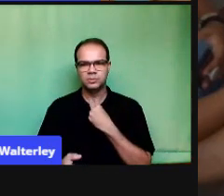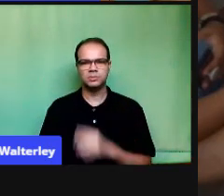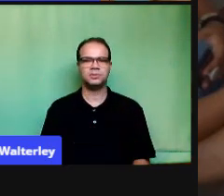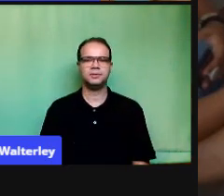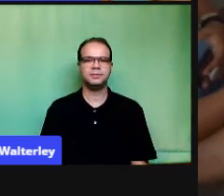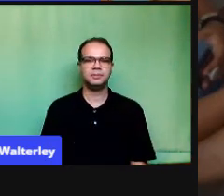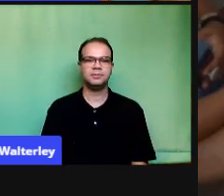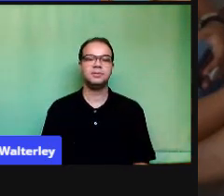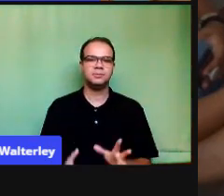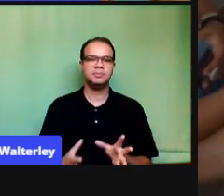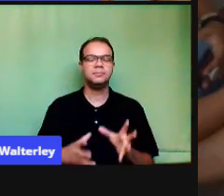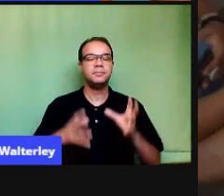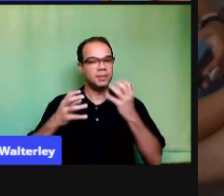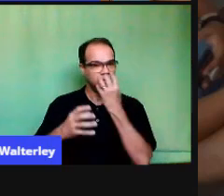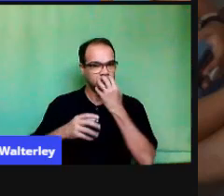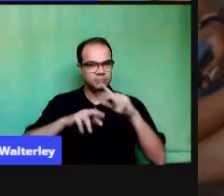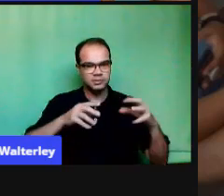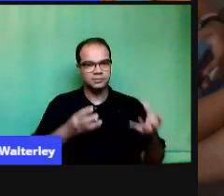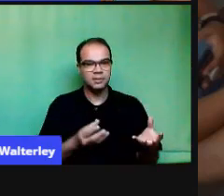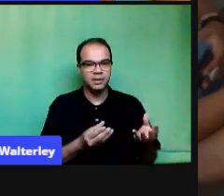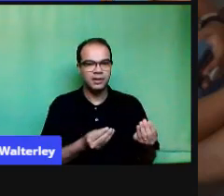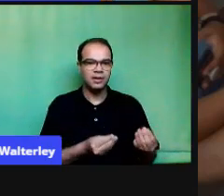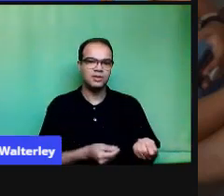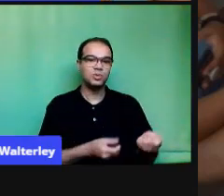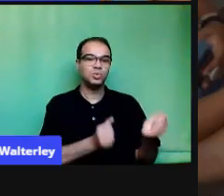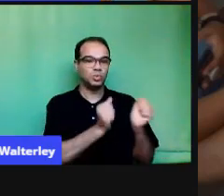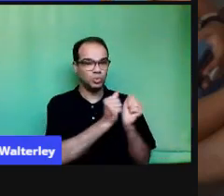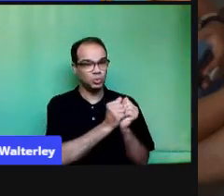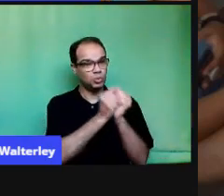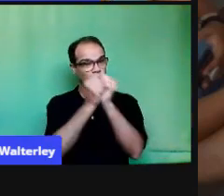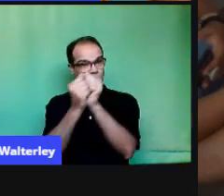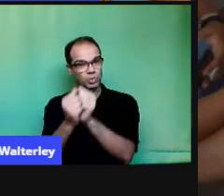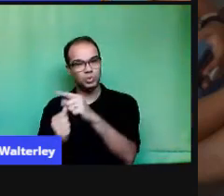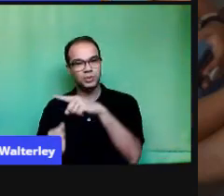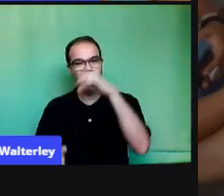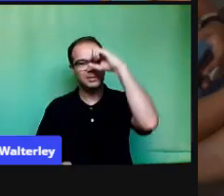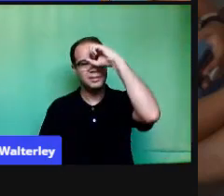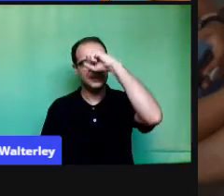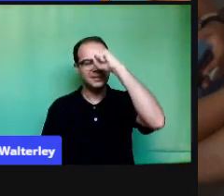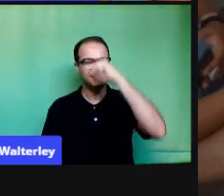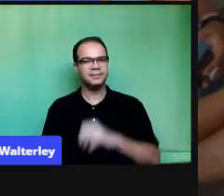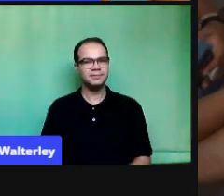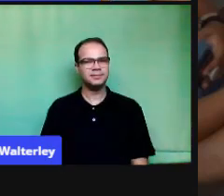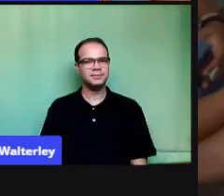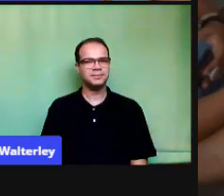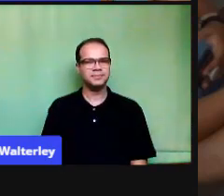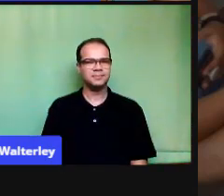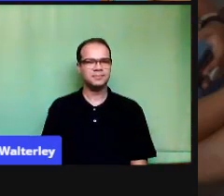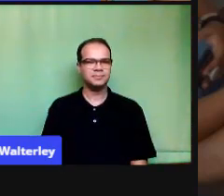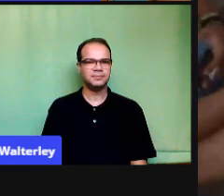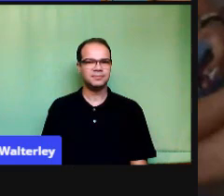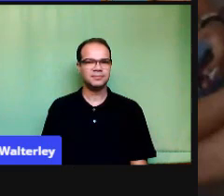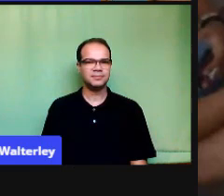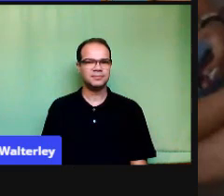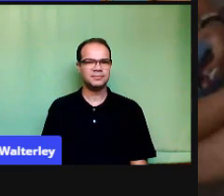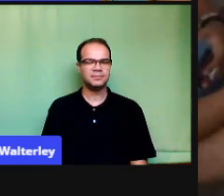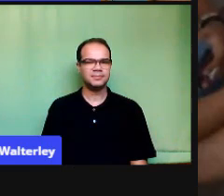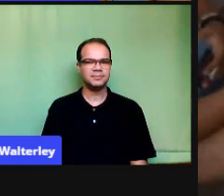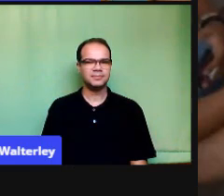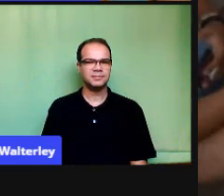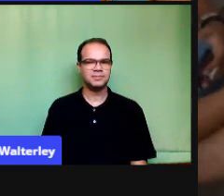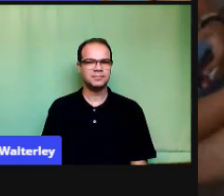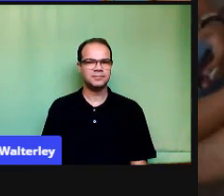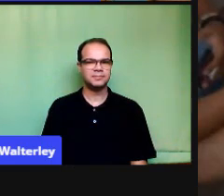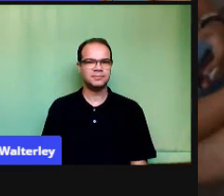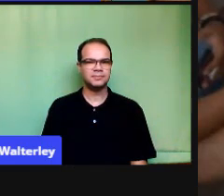leva os animais para trabalhar a afetividade com essas crianças. E a presença de animais nesses